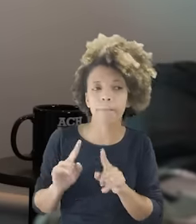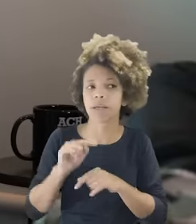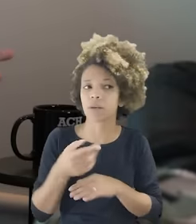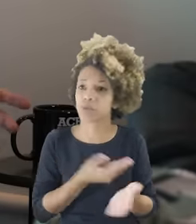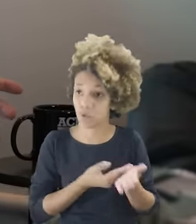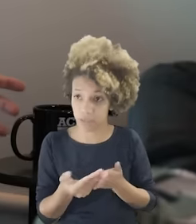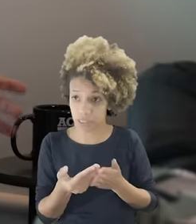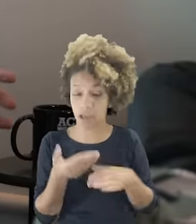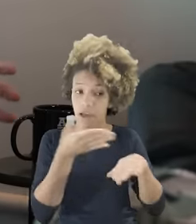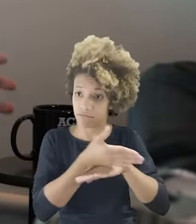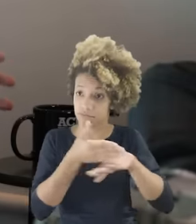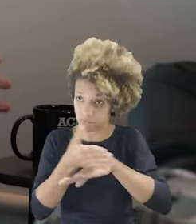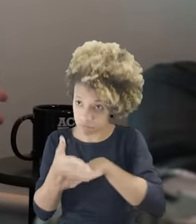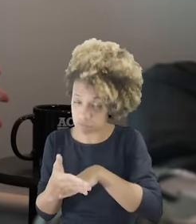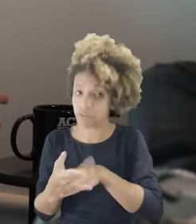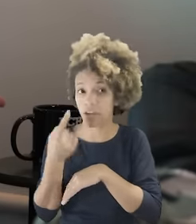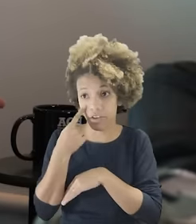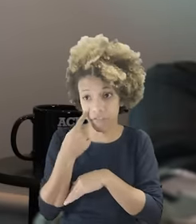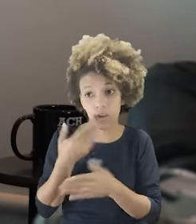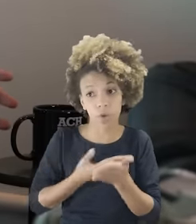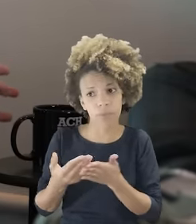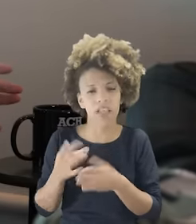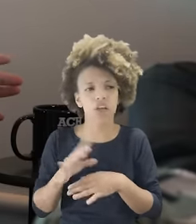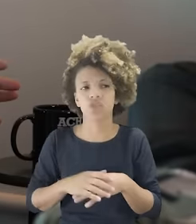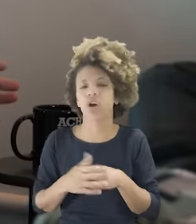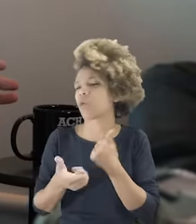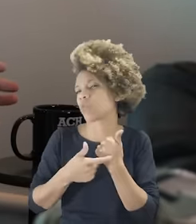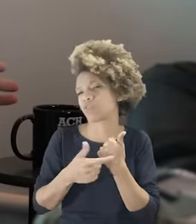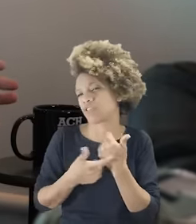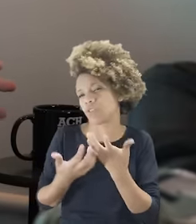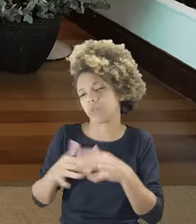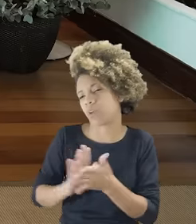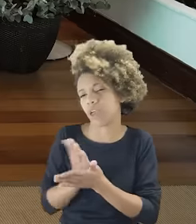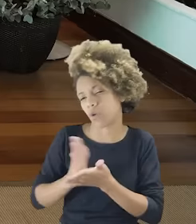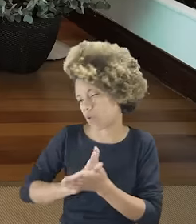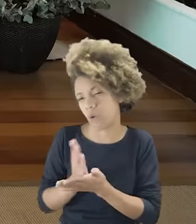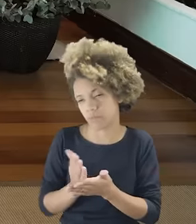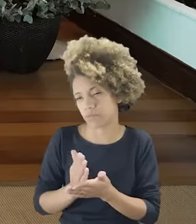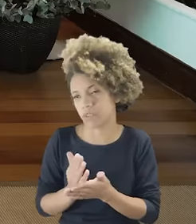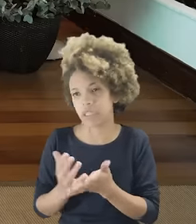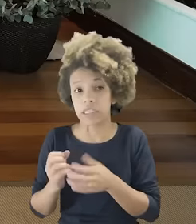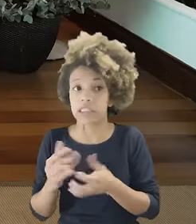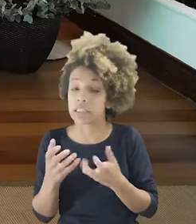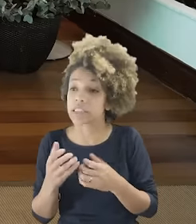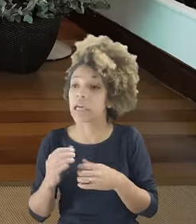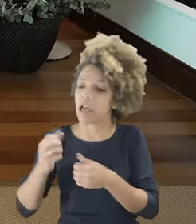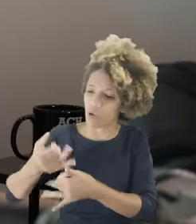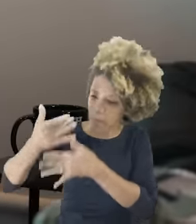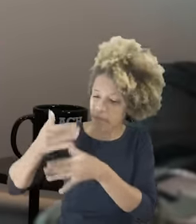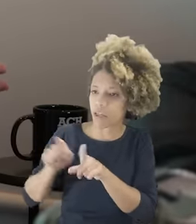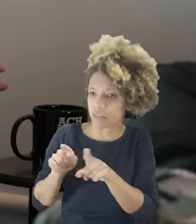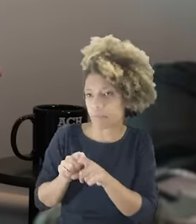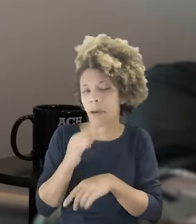aí depois que a gente que eu comecei a frequentar mais esses lugares e ver que daí começa a ver que as pessoas não quer ficar ali curtir também eu não quero encher o saco dela entendeu se um dia ela quiser